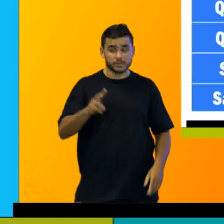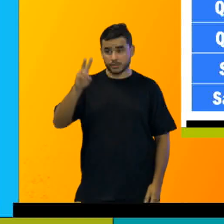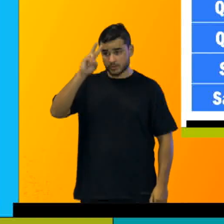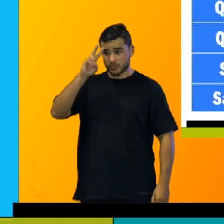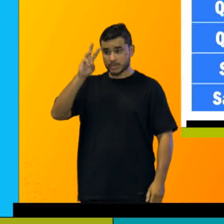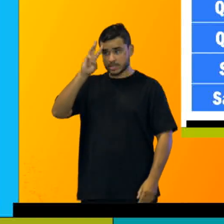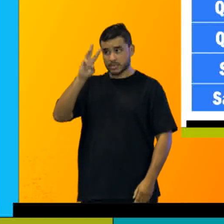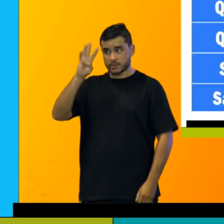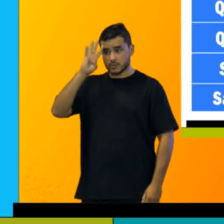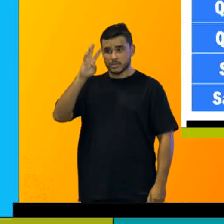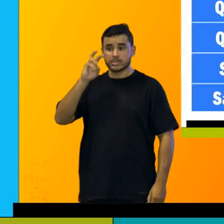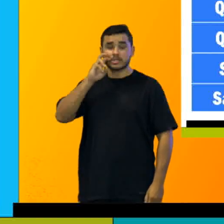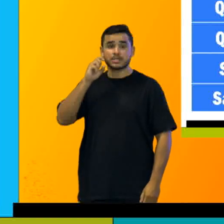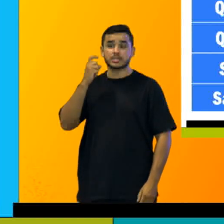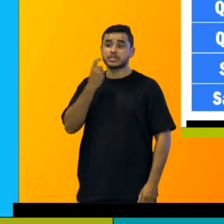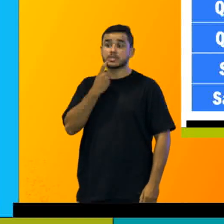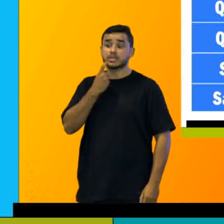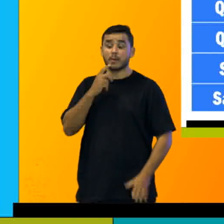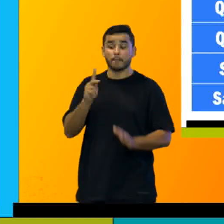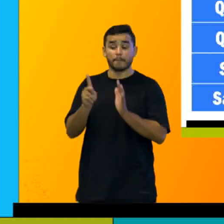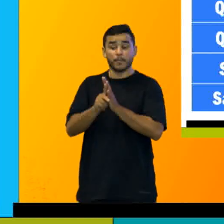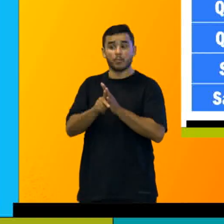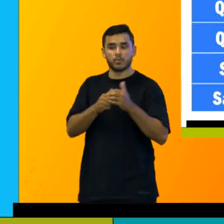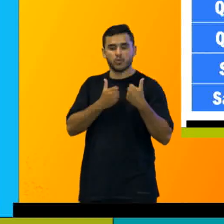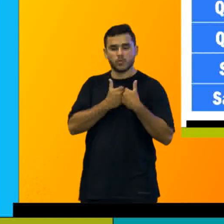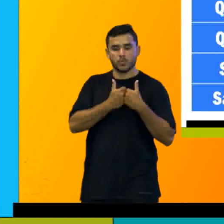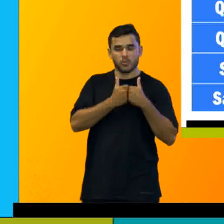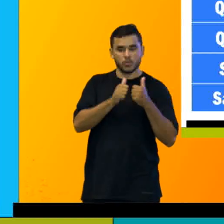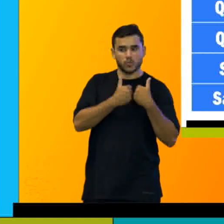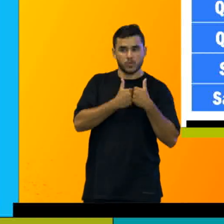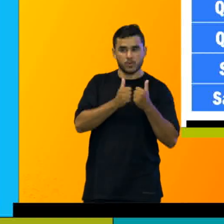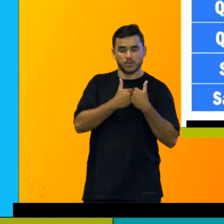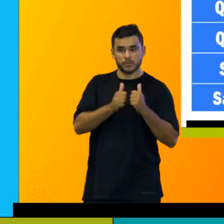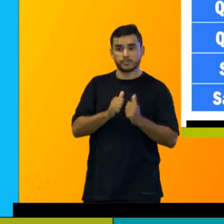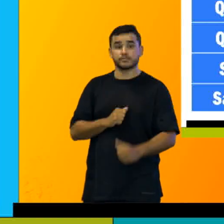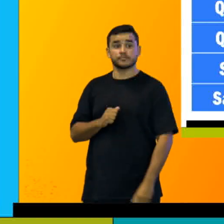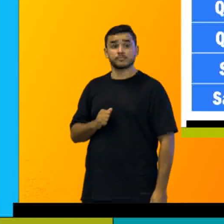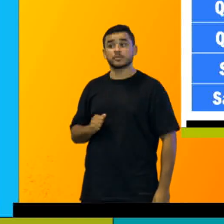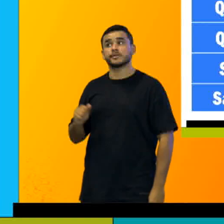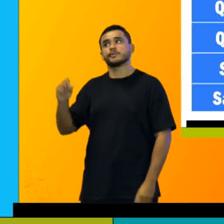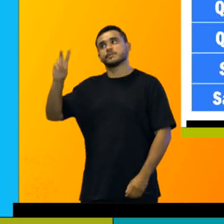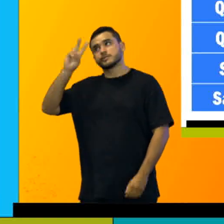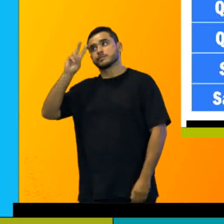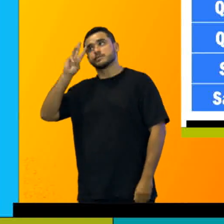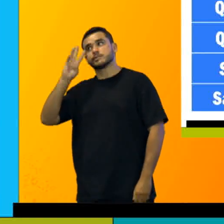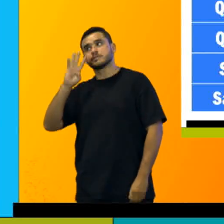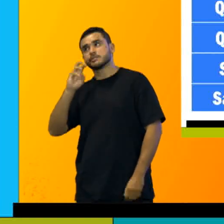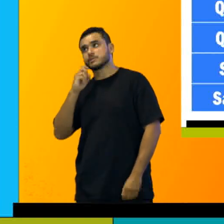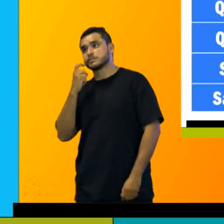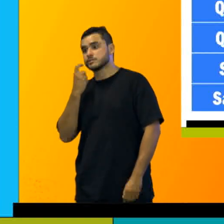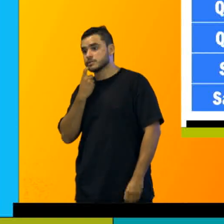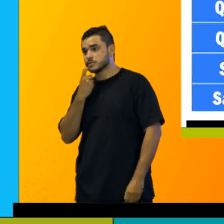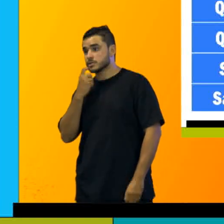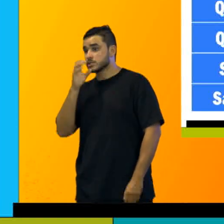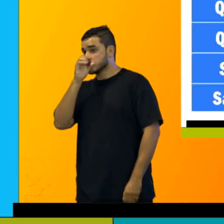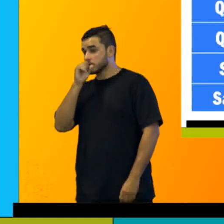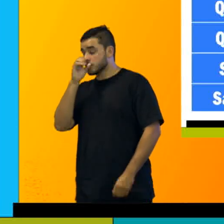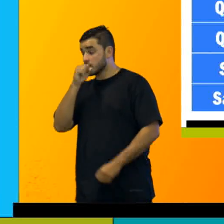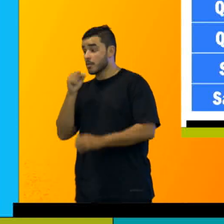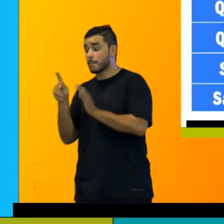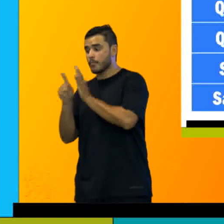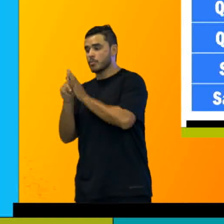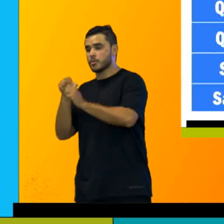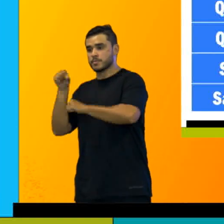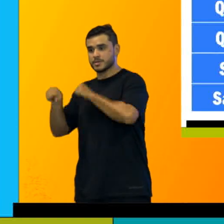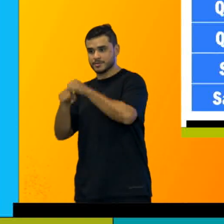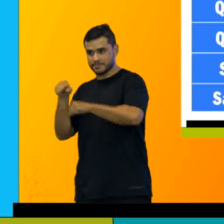sexta e sábado para ônibus. Segunda, terça, quarta, quinta e sexta e sábado para bicicleta. Ônibus, 2 sobre a